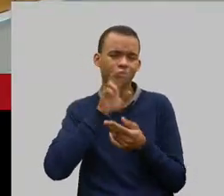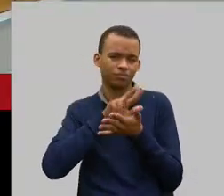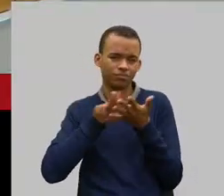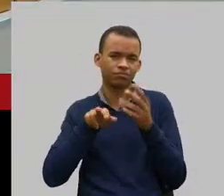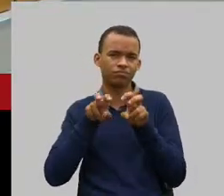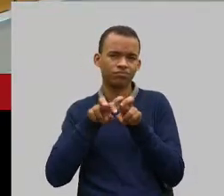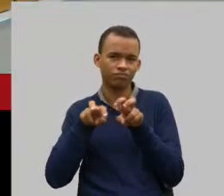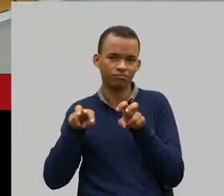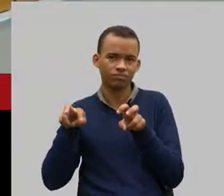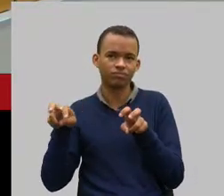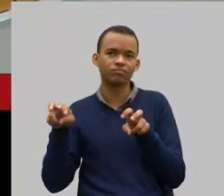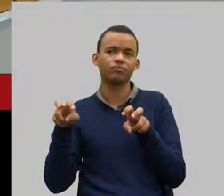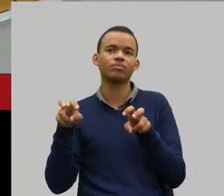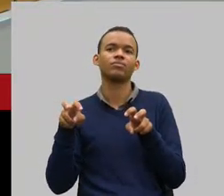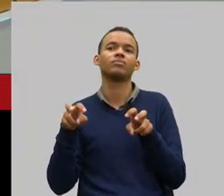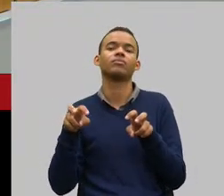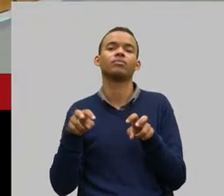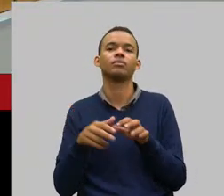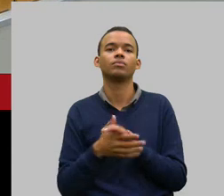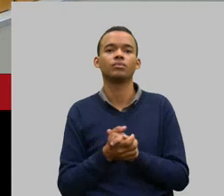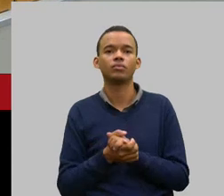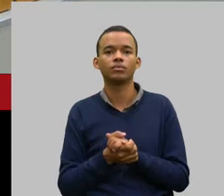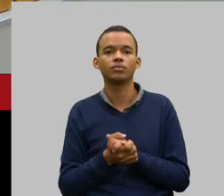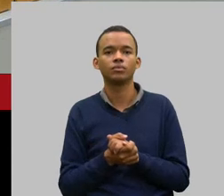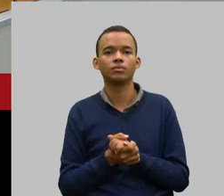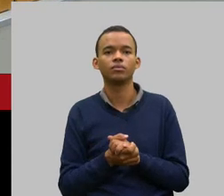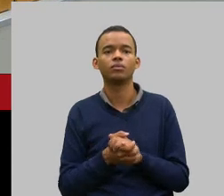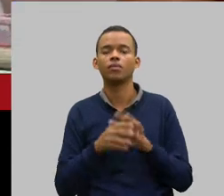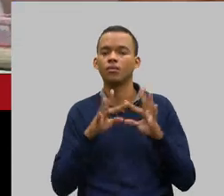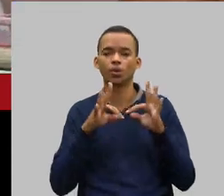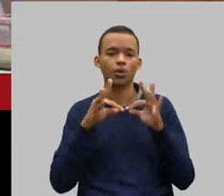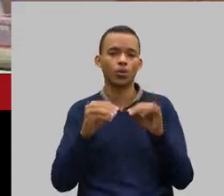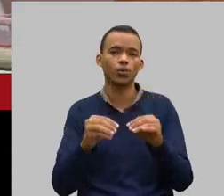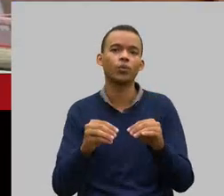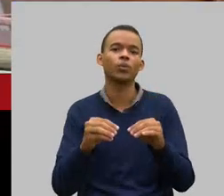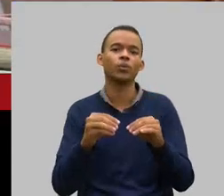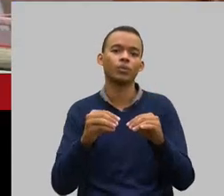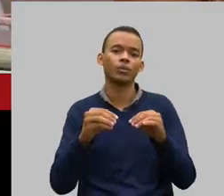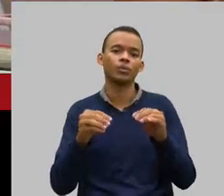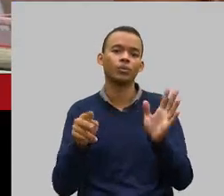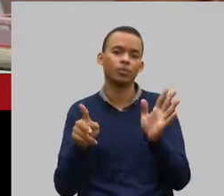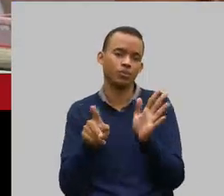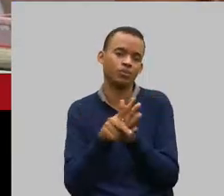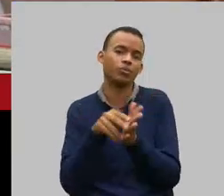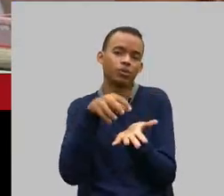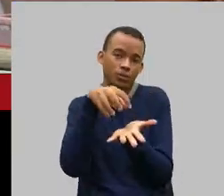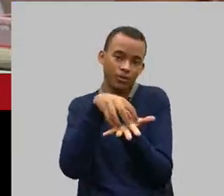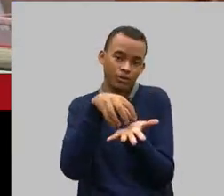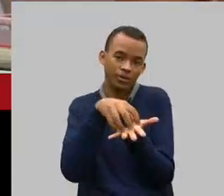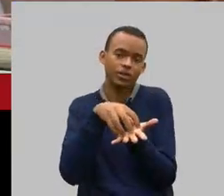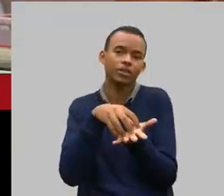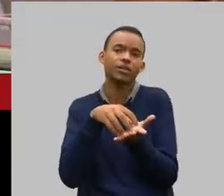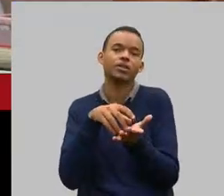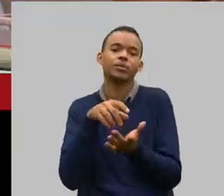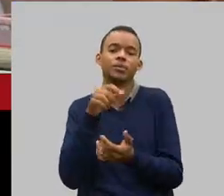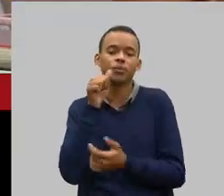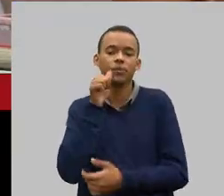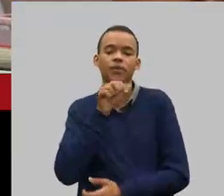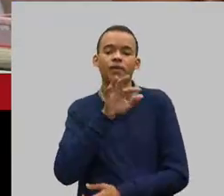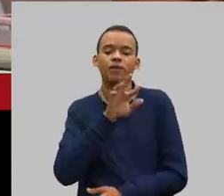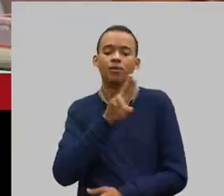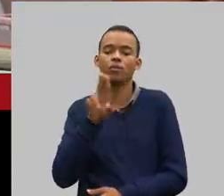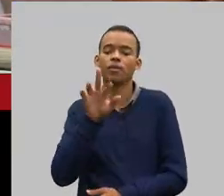grego Enes a todos aí da sede em nome da Fernanda cumprimento toda essa